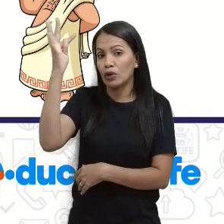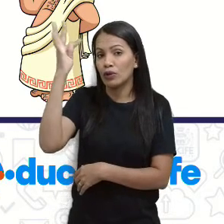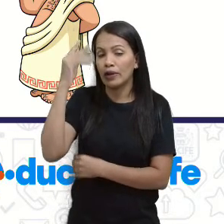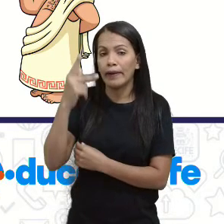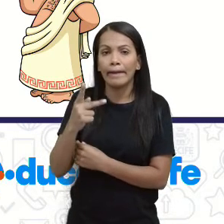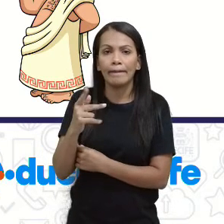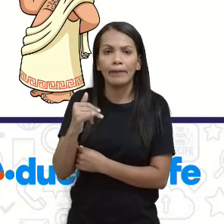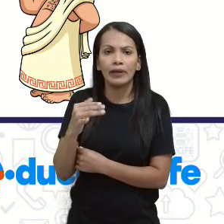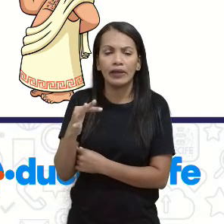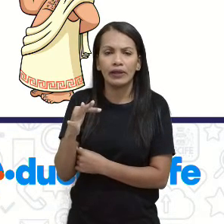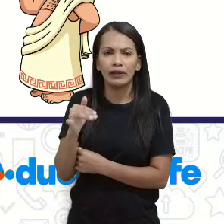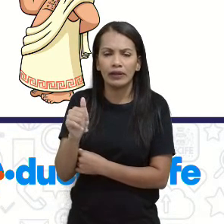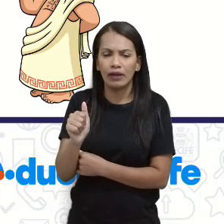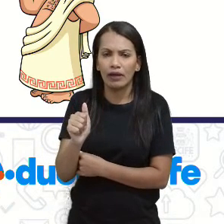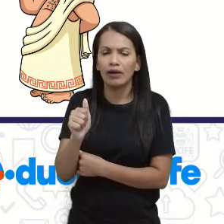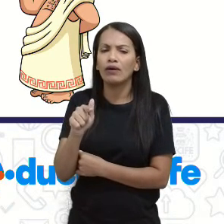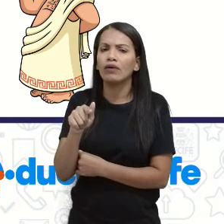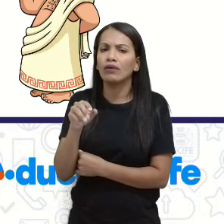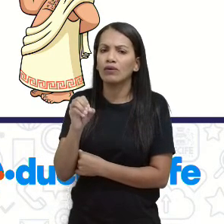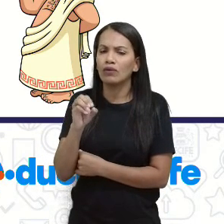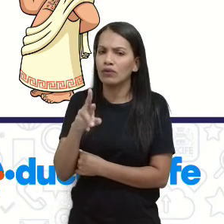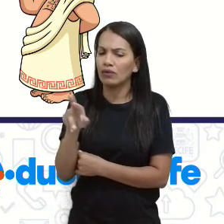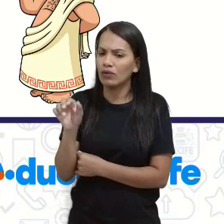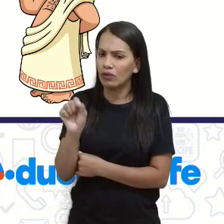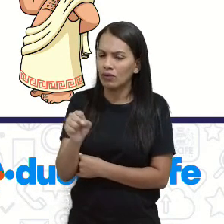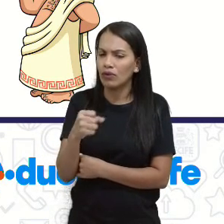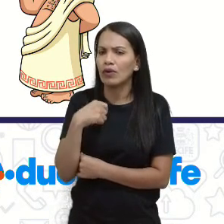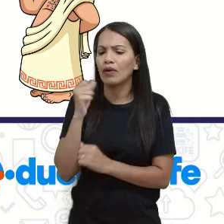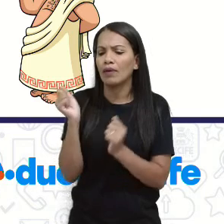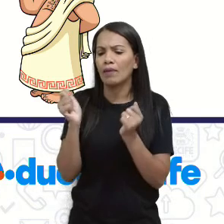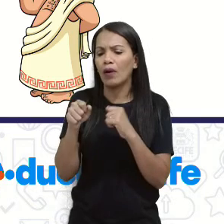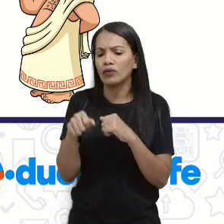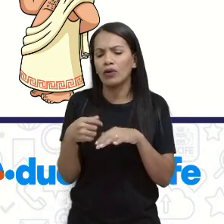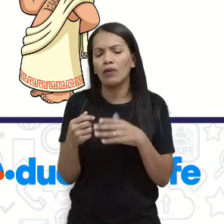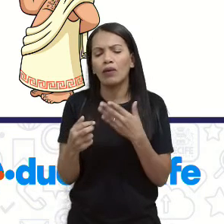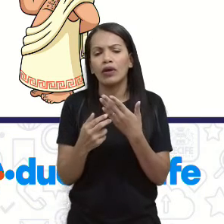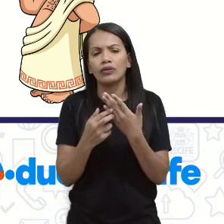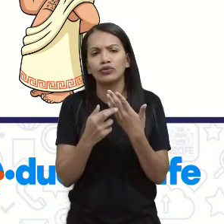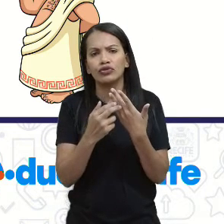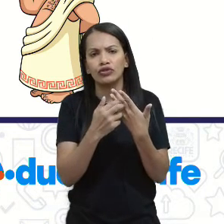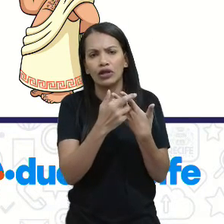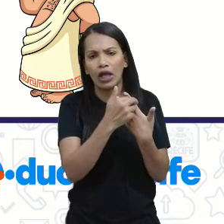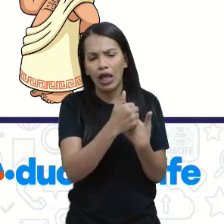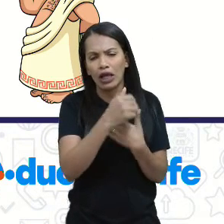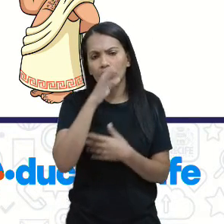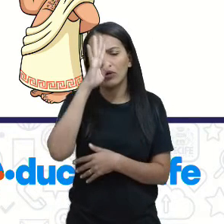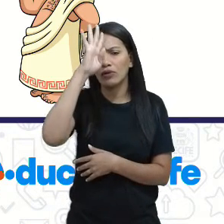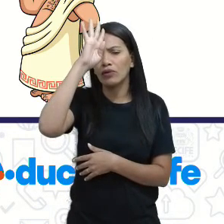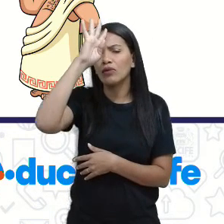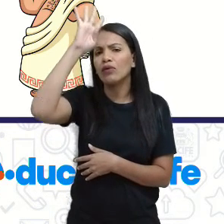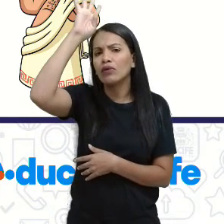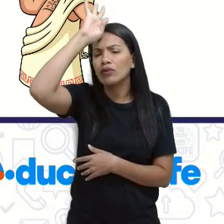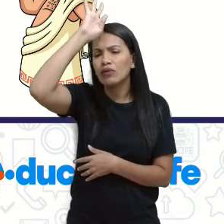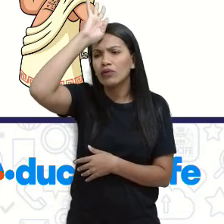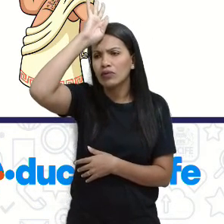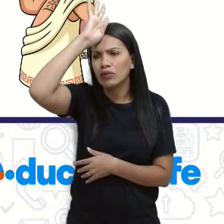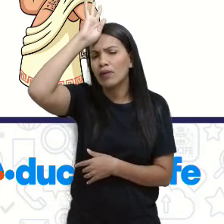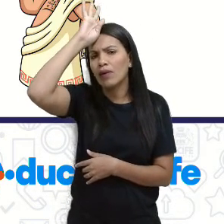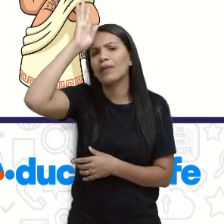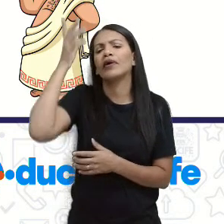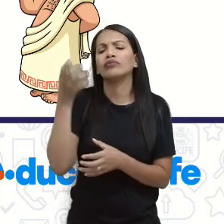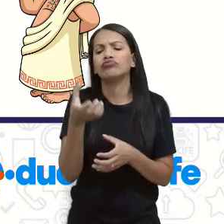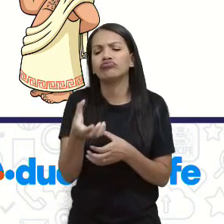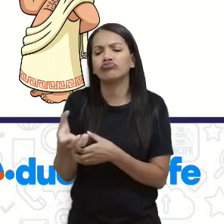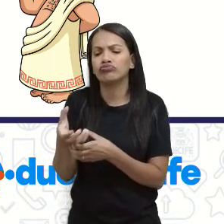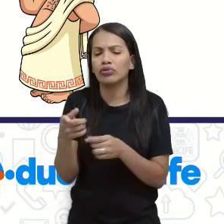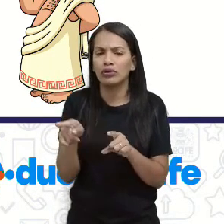botar a altura da escada do bombeiro, a gente podia botar a inclinação de uma porta,